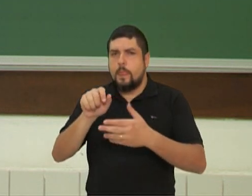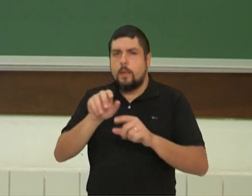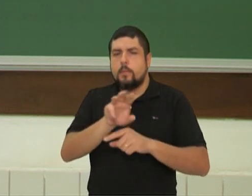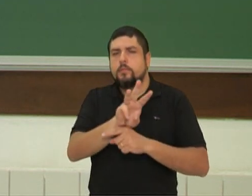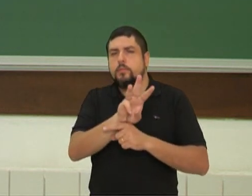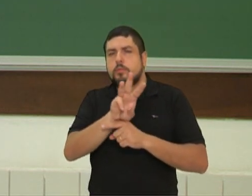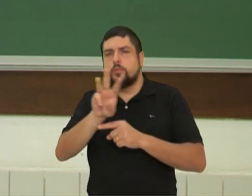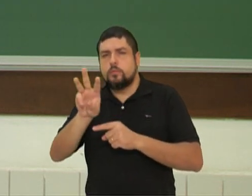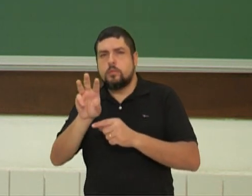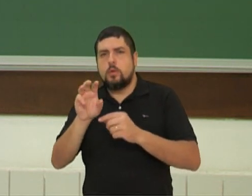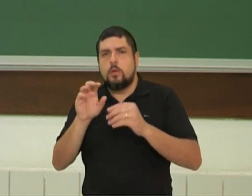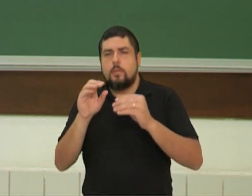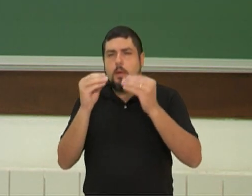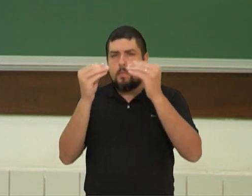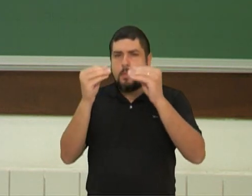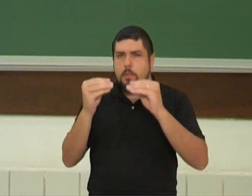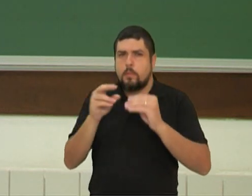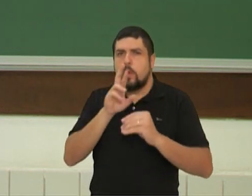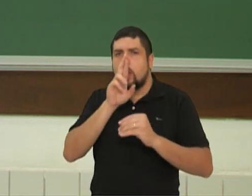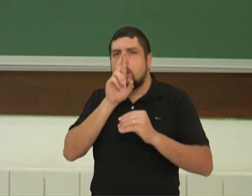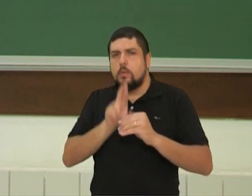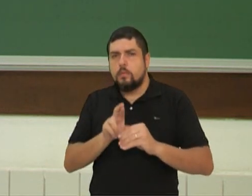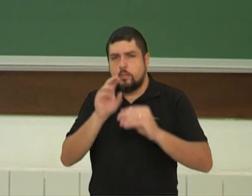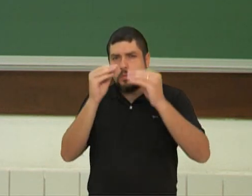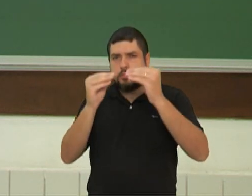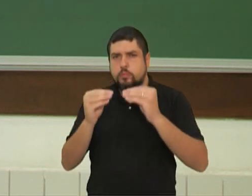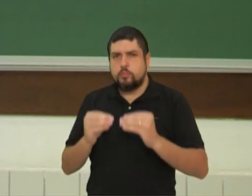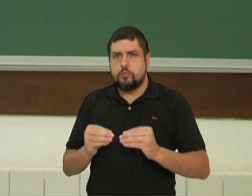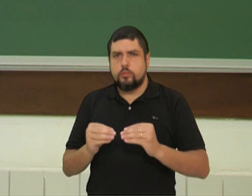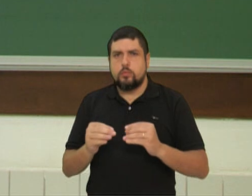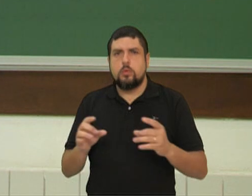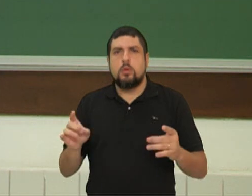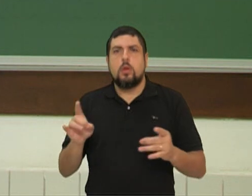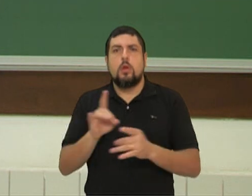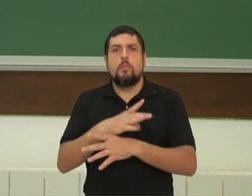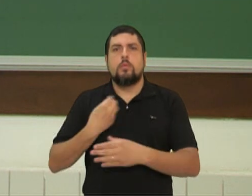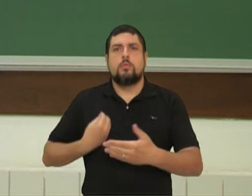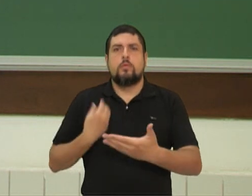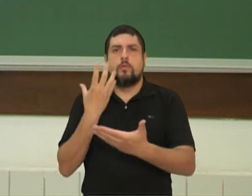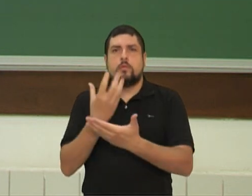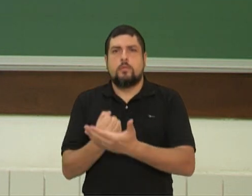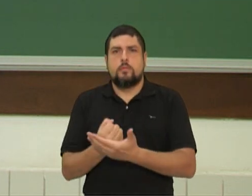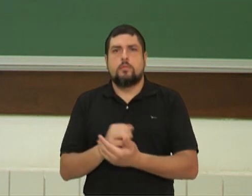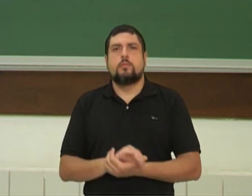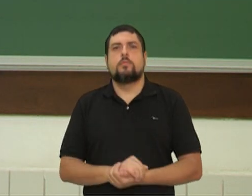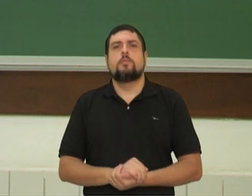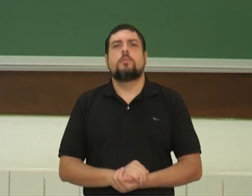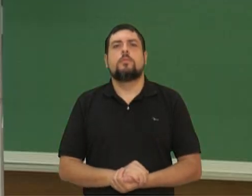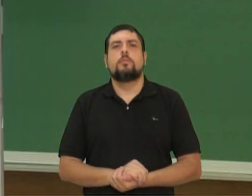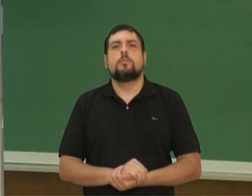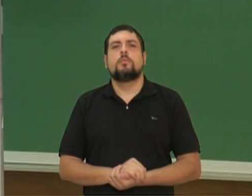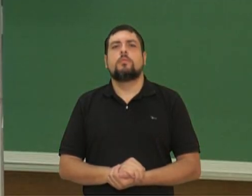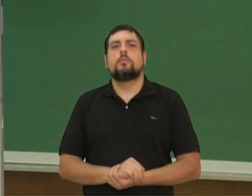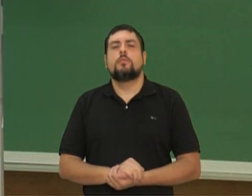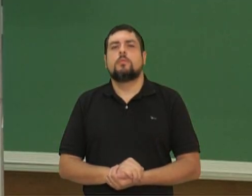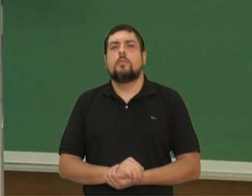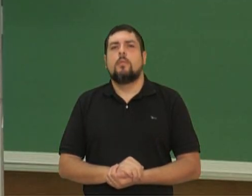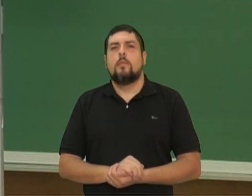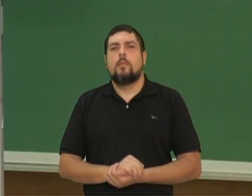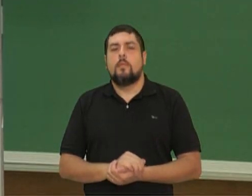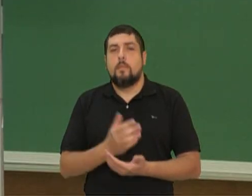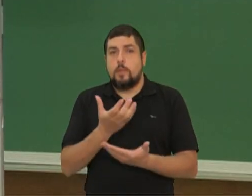link, envia e assim você já garante a sua presença. Certo? Não esqueça. Lá no